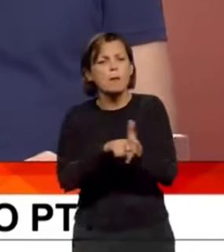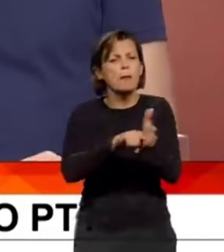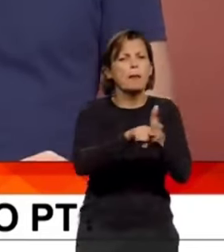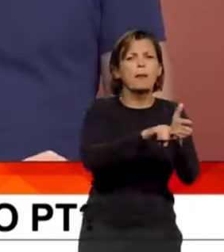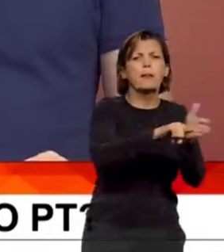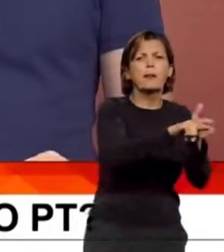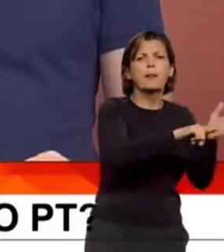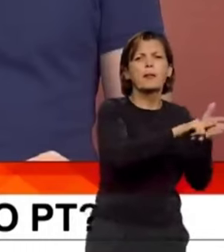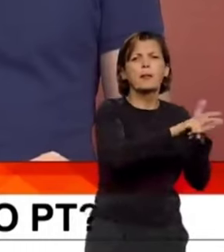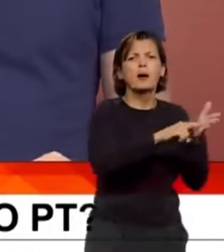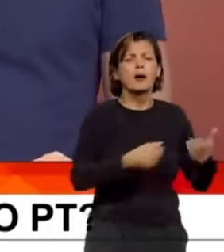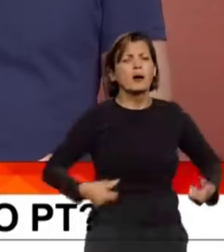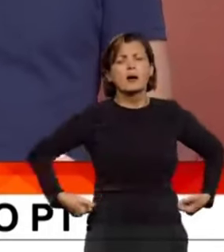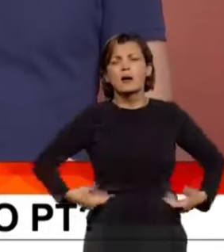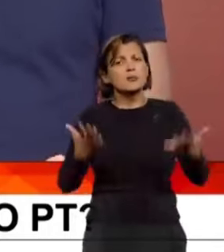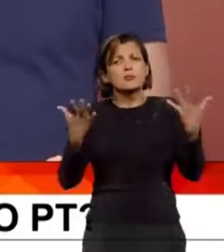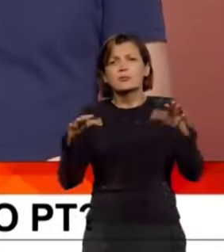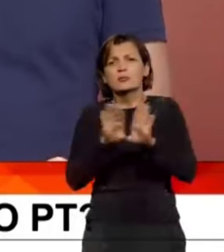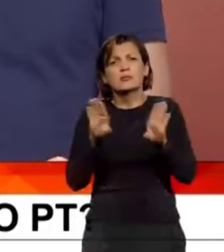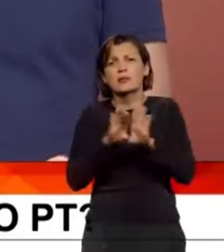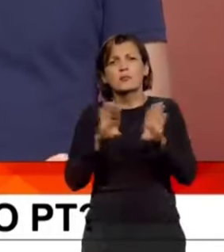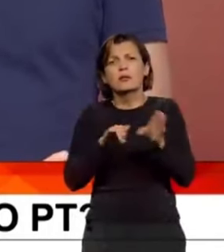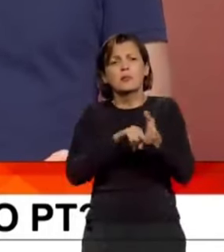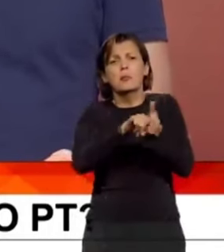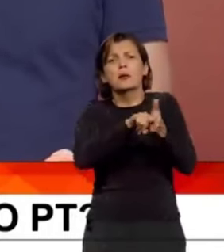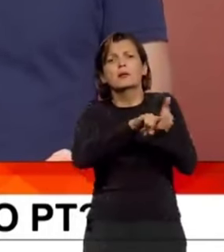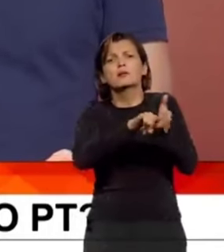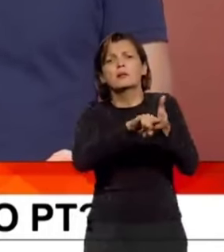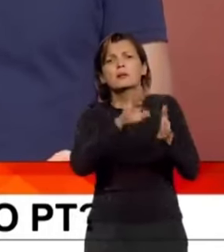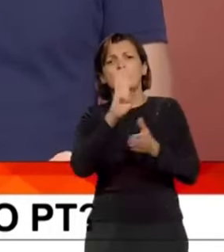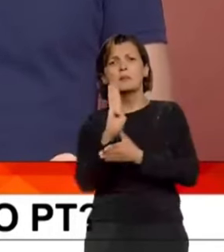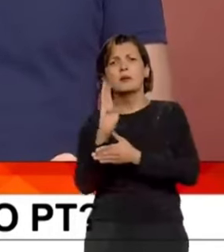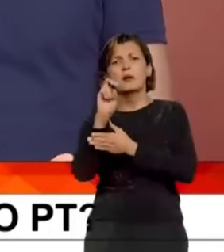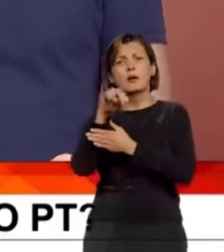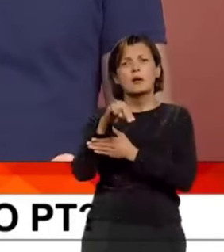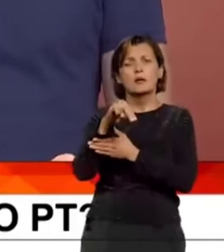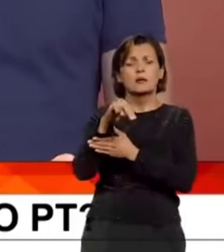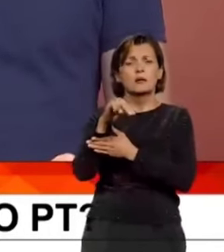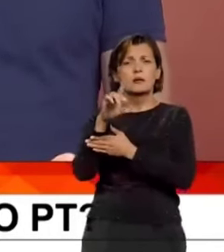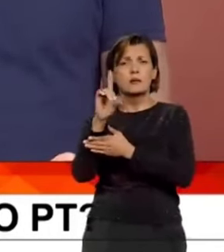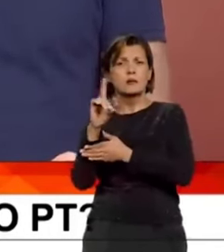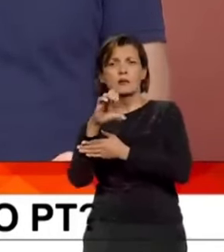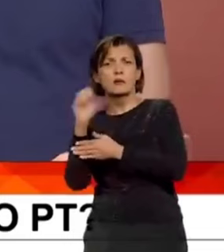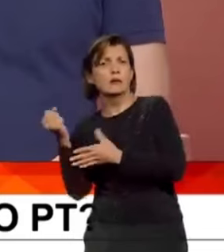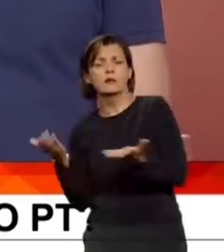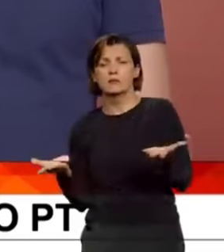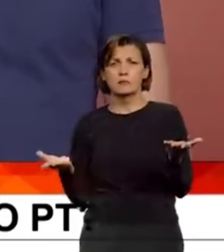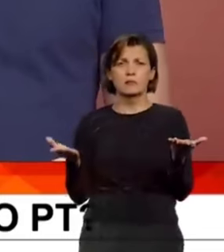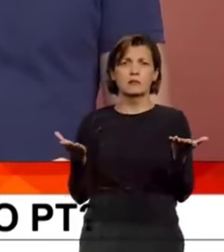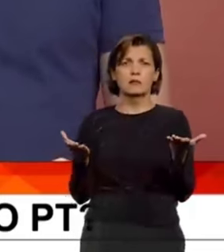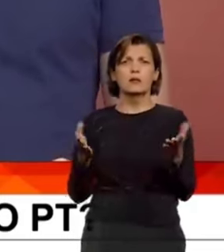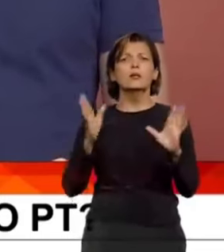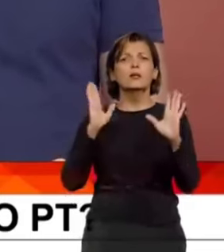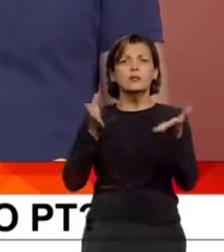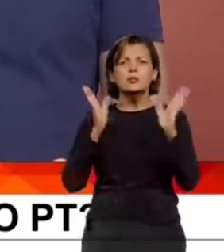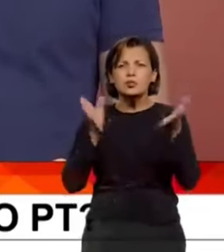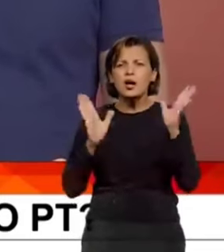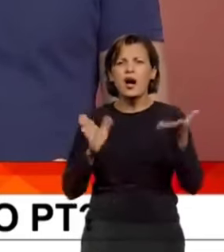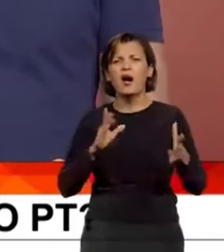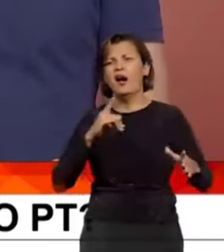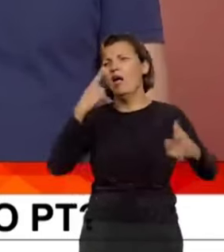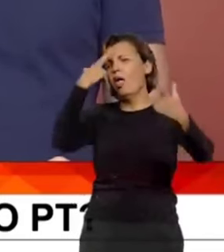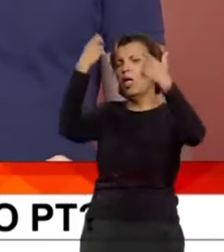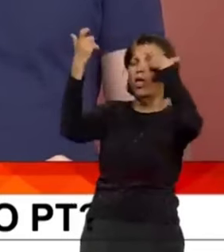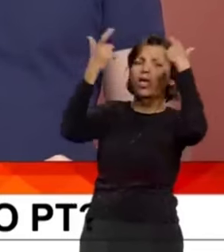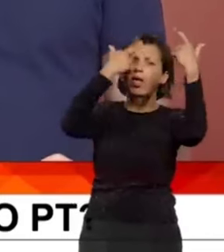era do povo brasileiro então aonde foi dinheiro tudo legalmente tudo prestado conta então